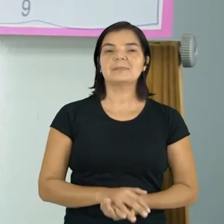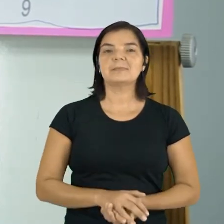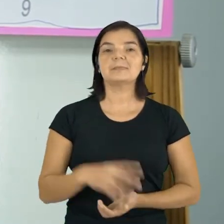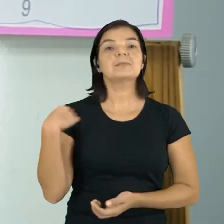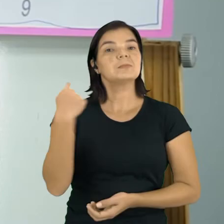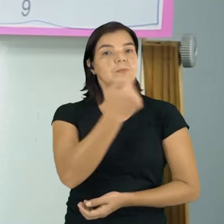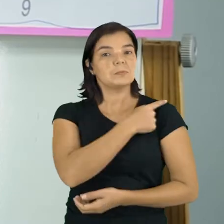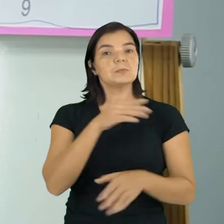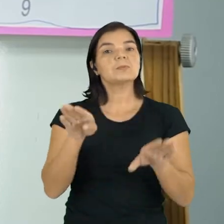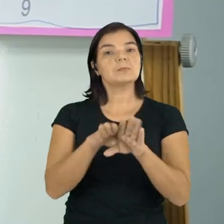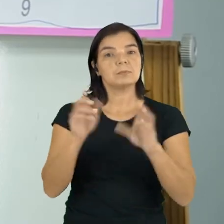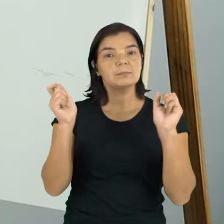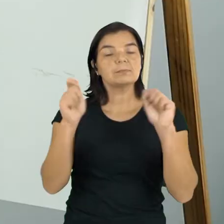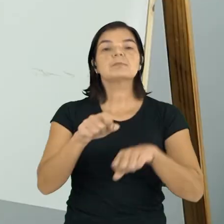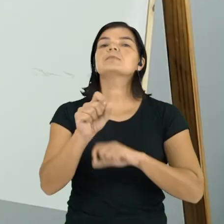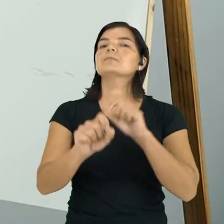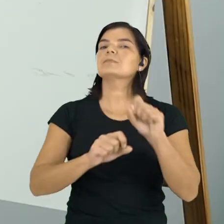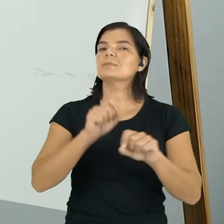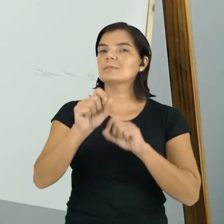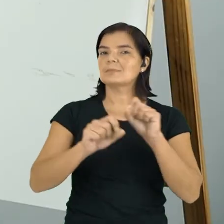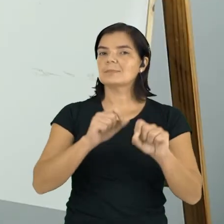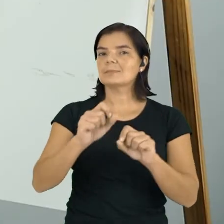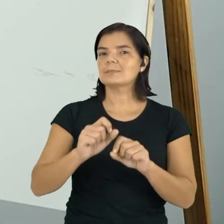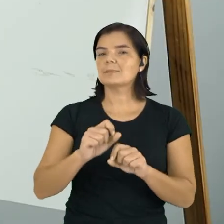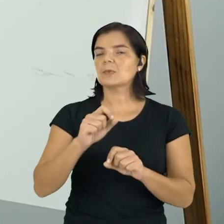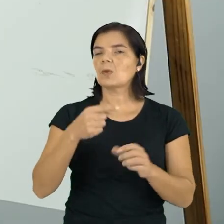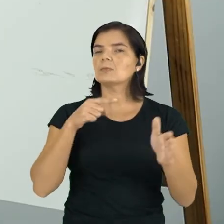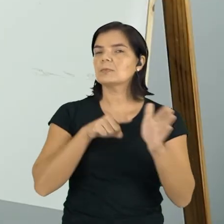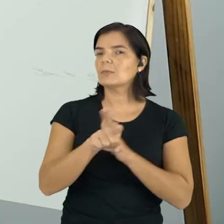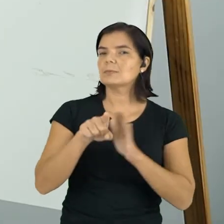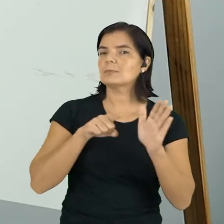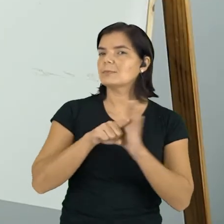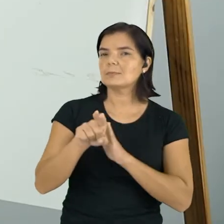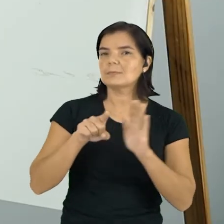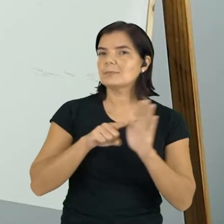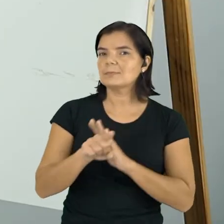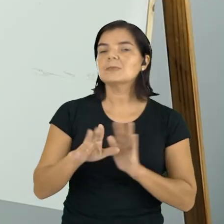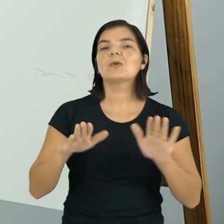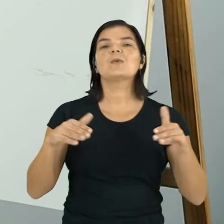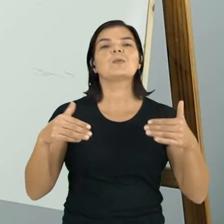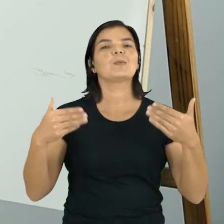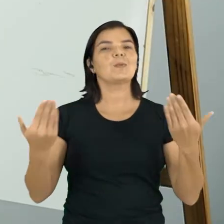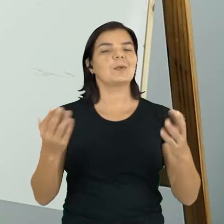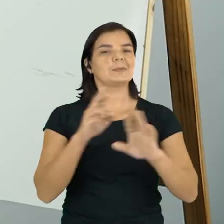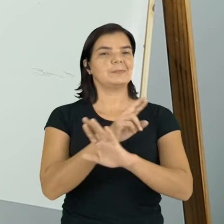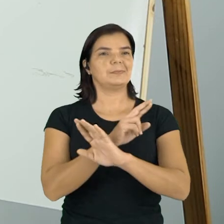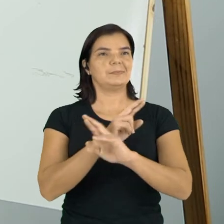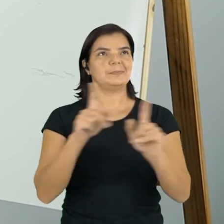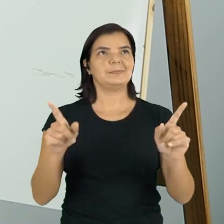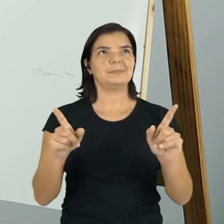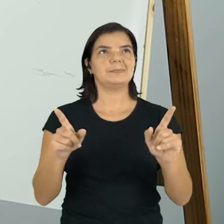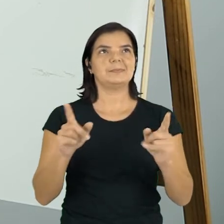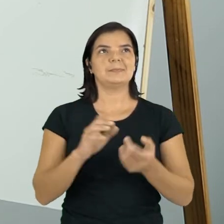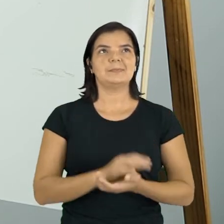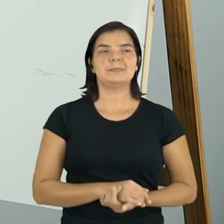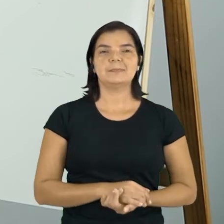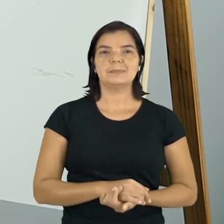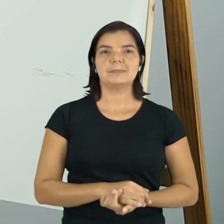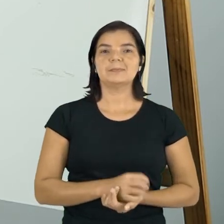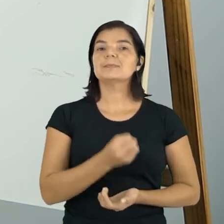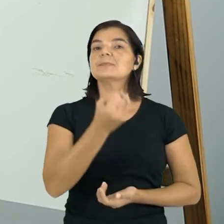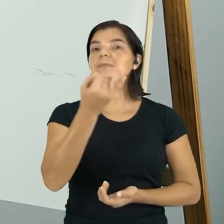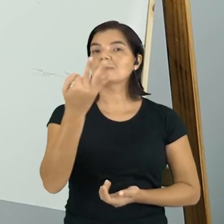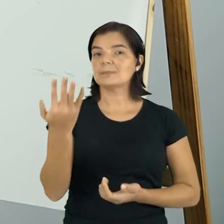Aí nós também podemos fazer um outro questionamento. Qual é a diferença